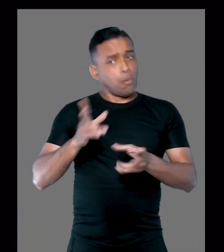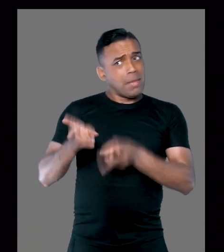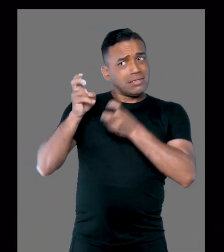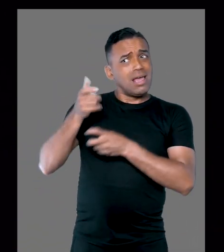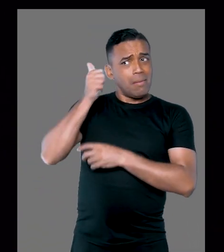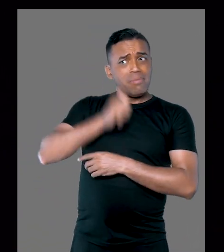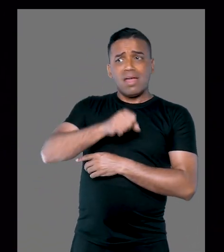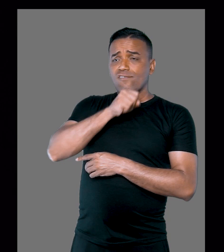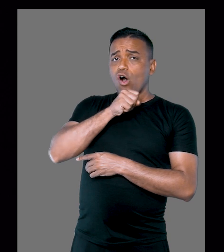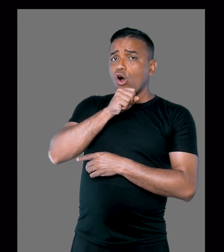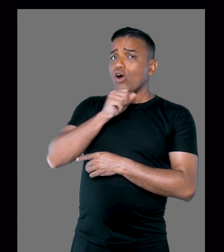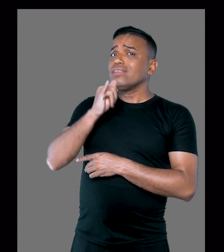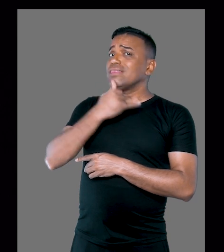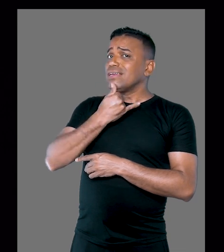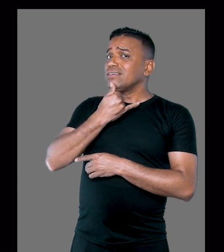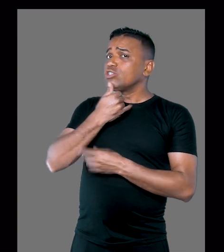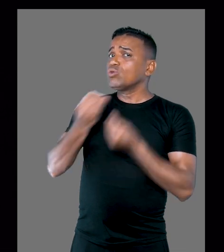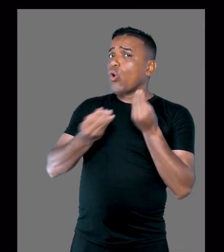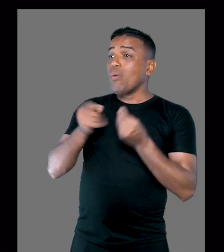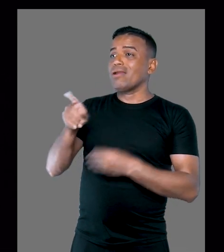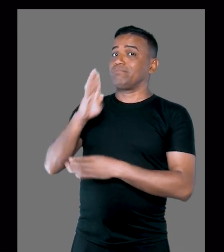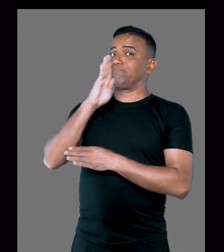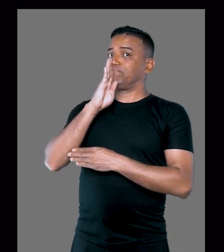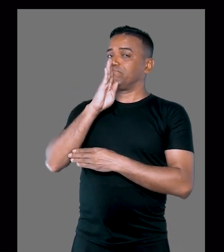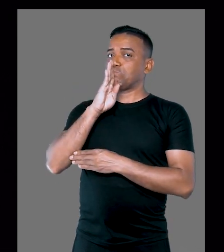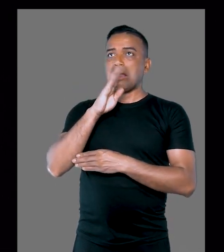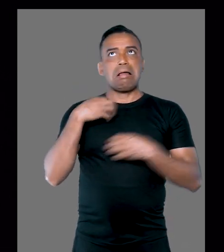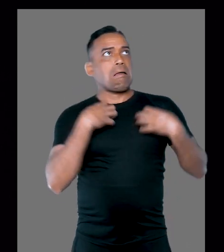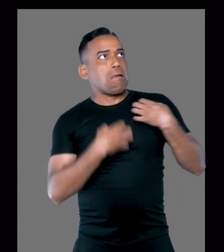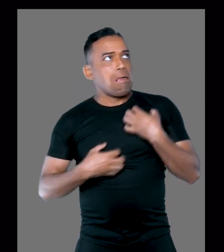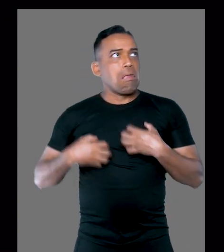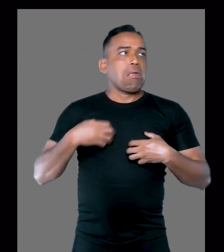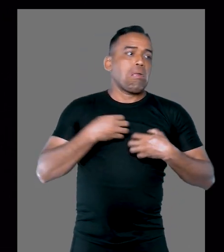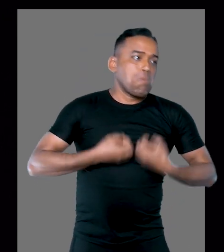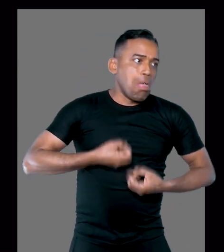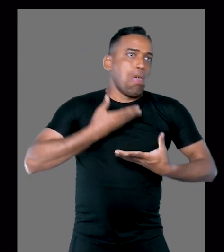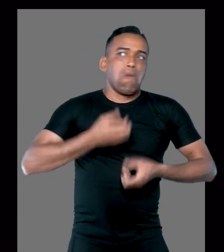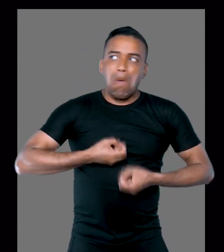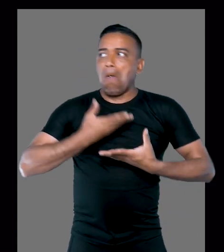está triste que ela fica mais calada. Mas ela não é uma pessoa que se lamenta.